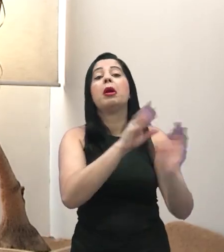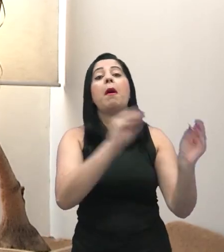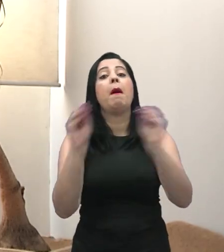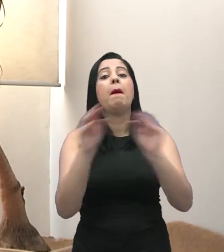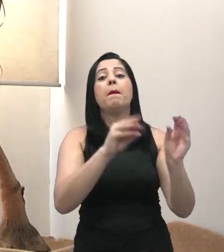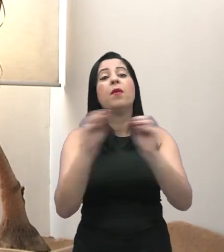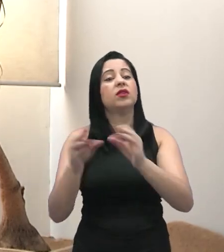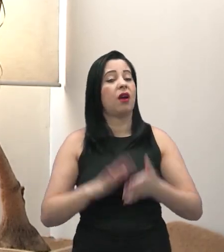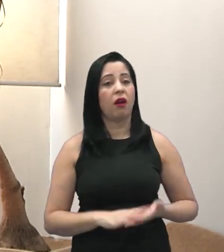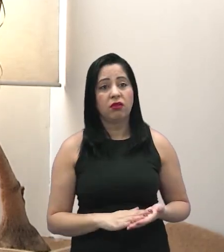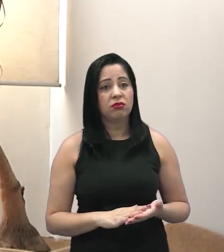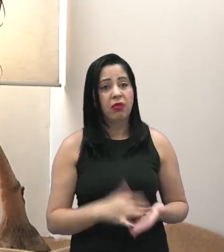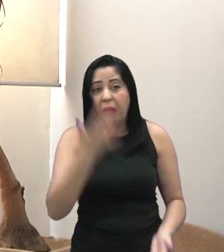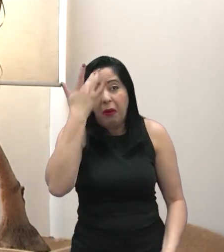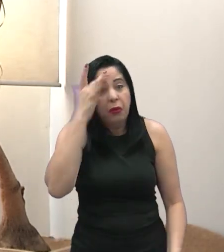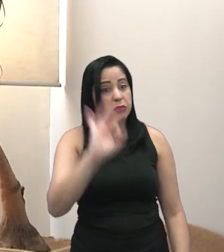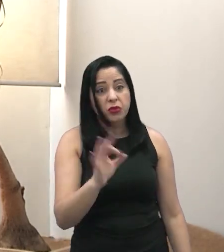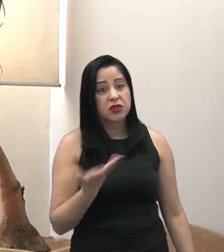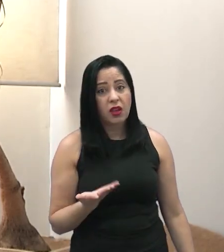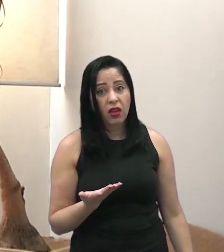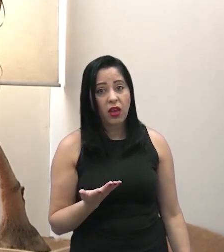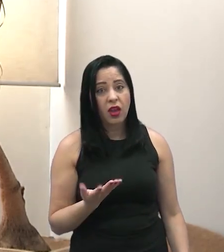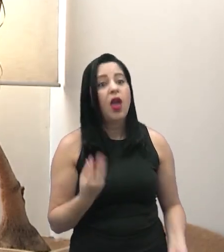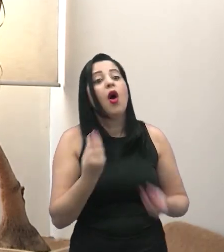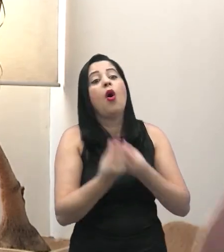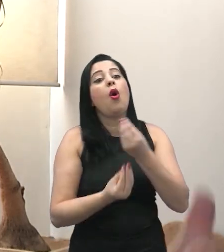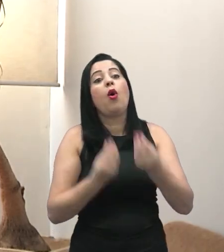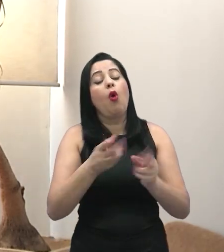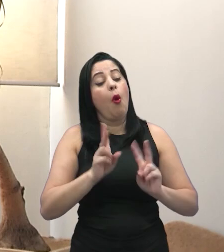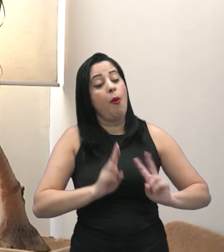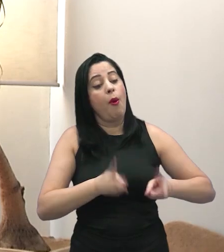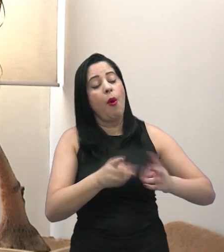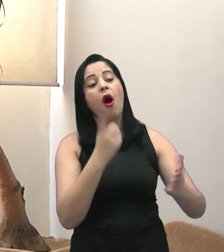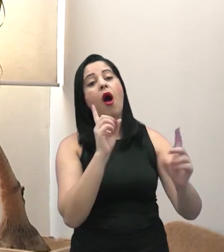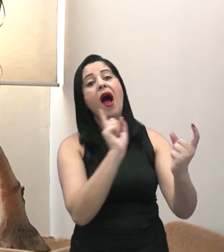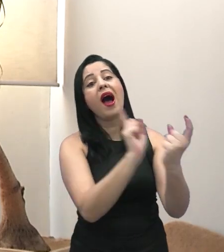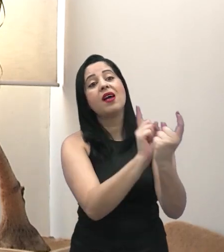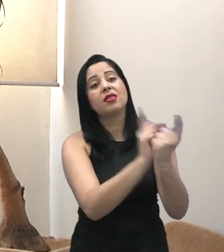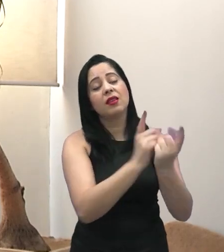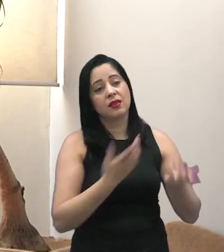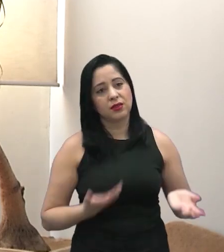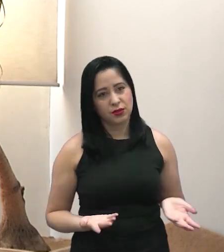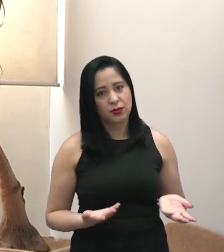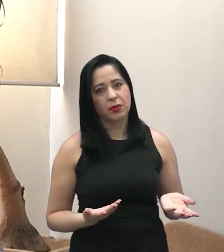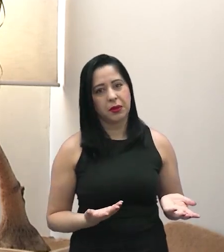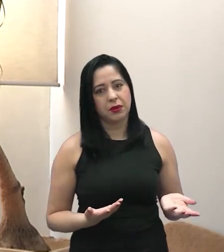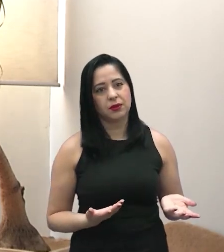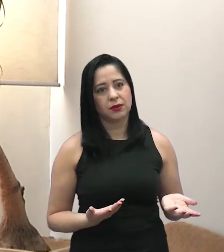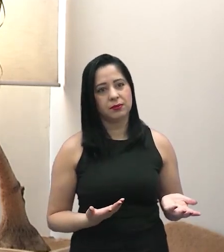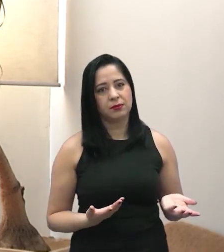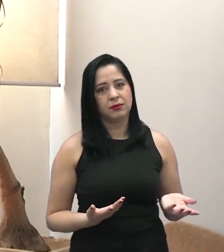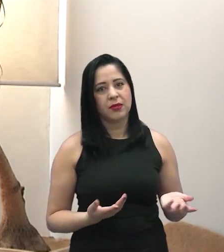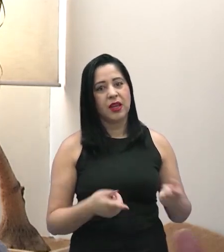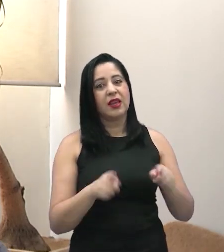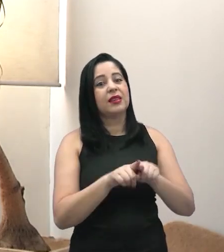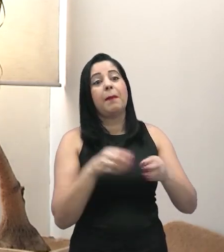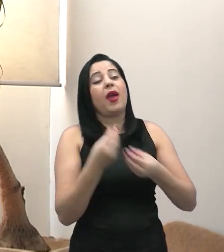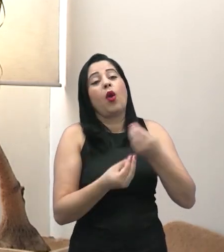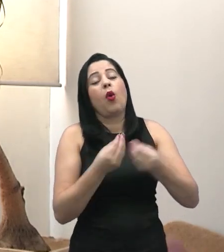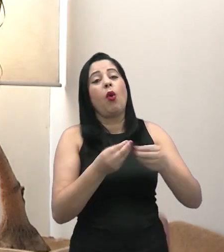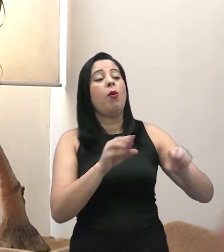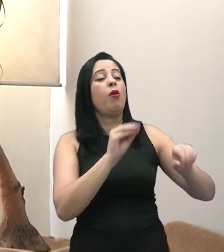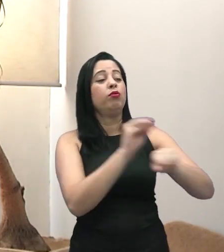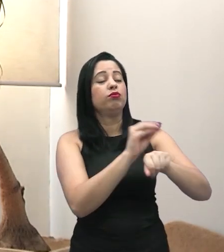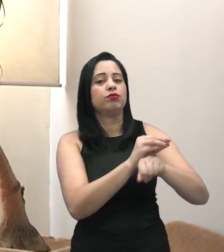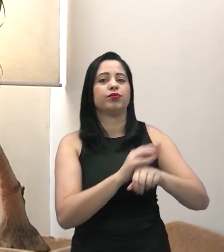passarão a ser atendidas? E se nós não sabemos disso, a gente perde o atendimento e a gente perde a composição da rede